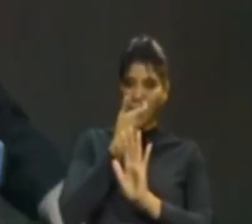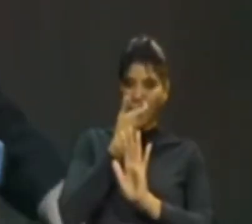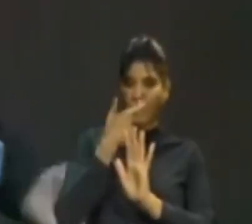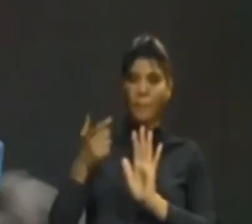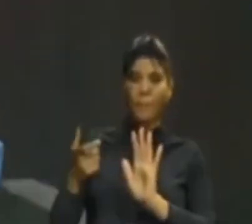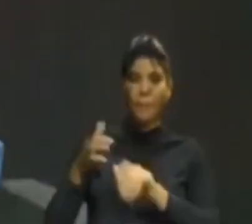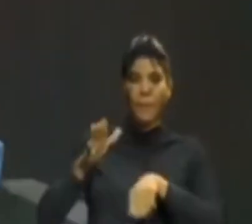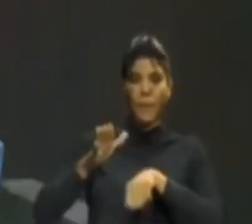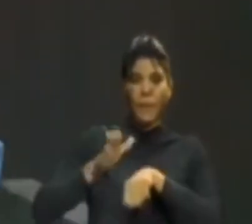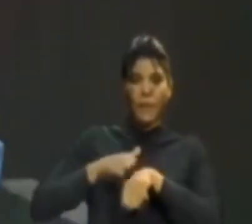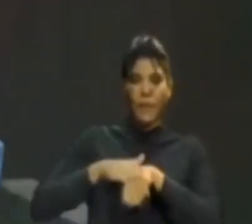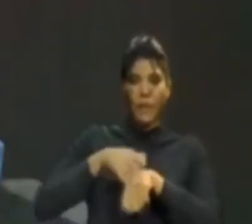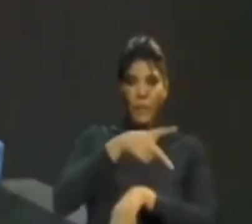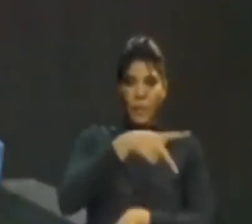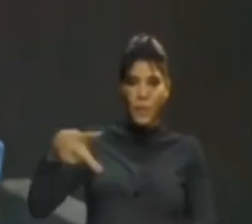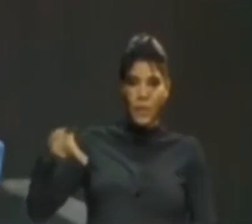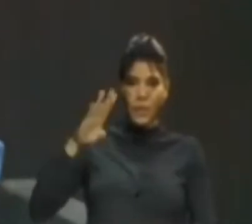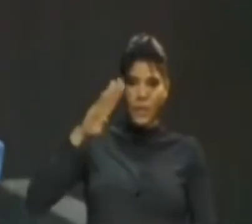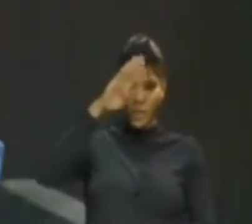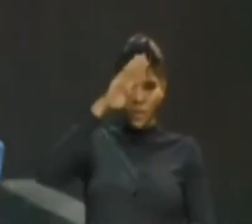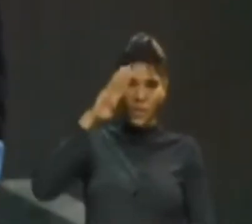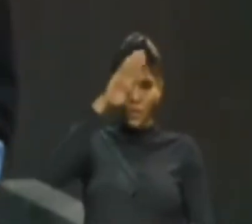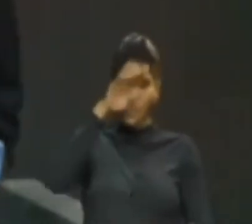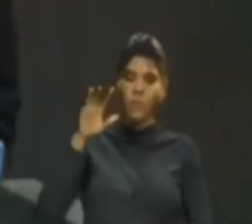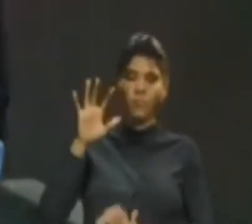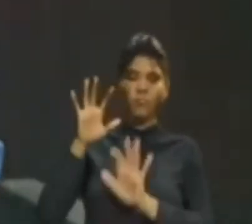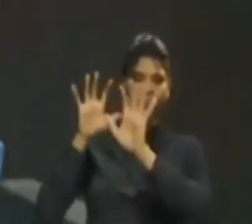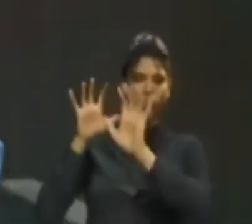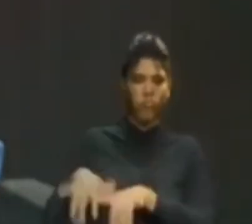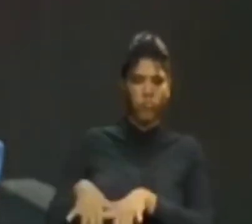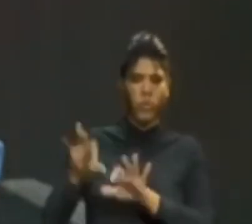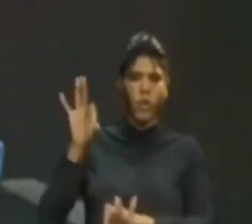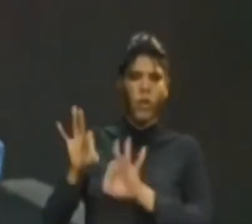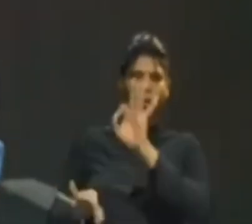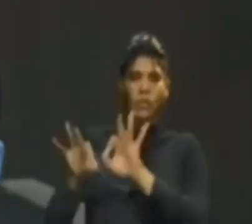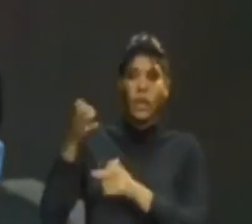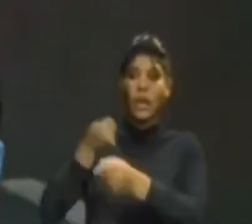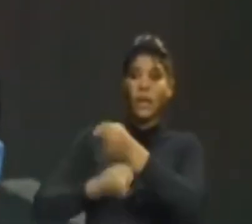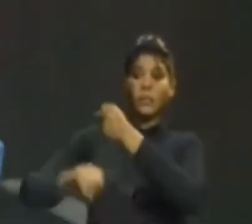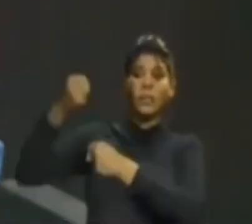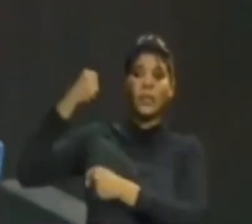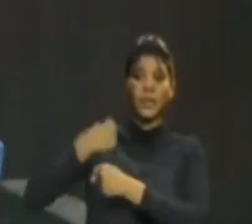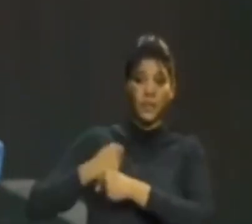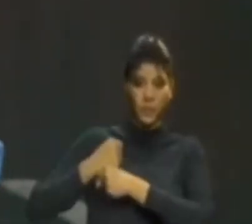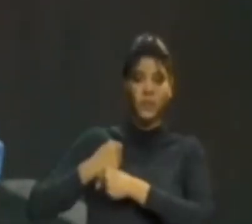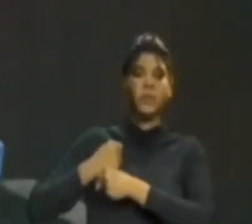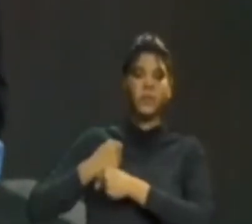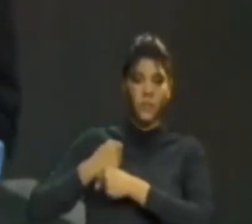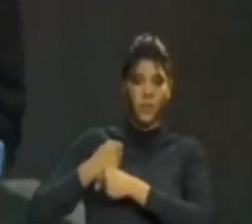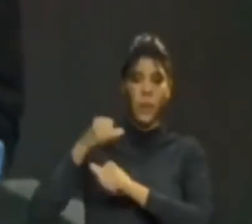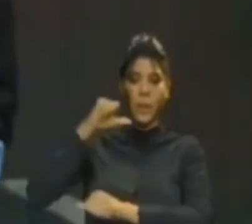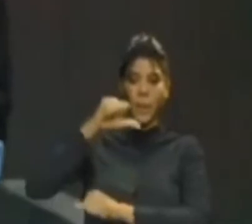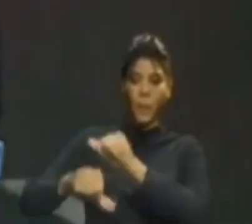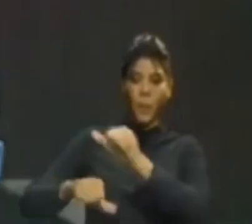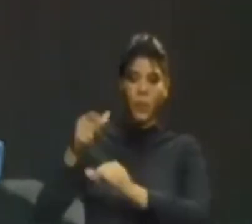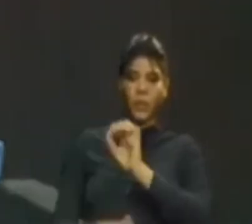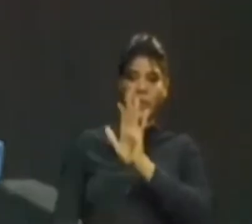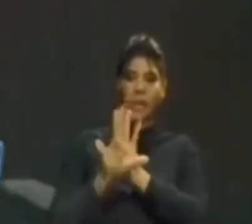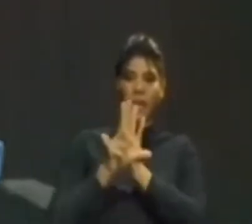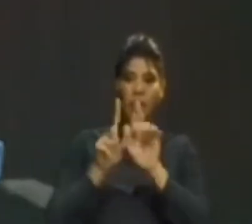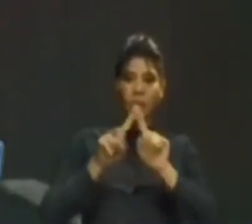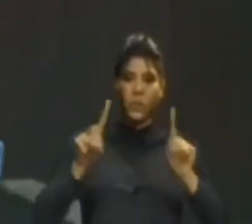presidente da república editou no ano passado alterando a lei de plano de saúde